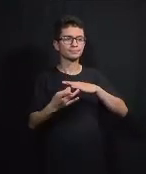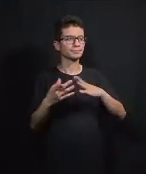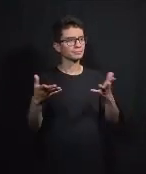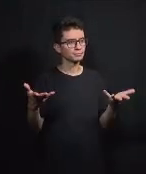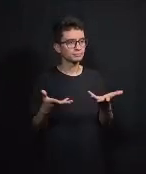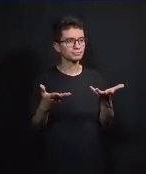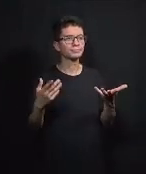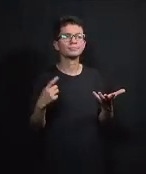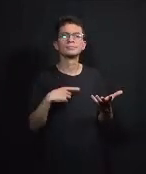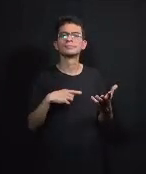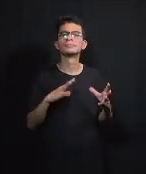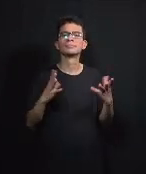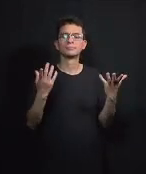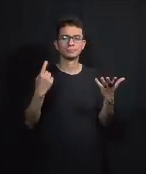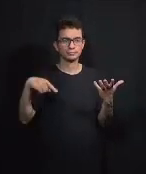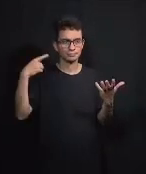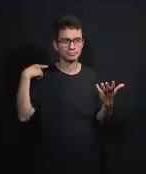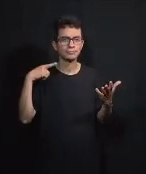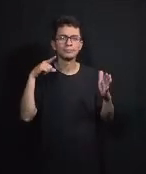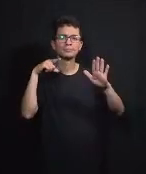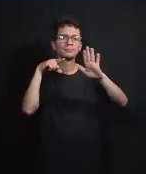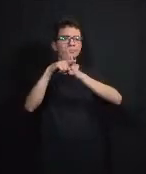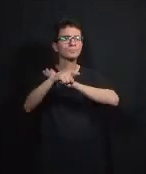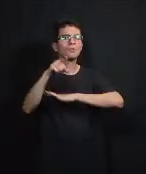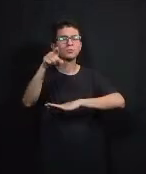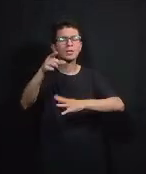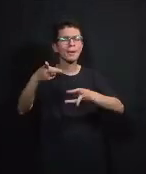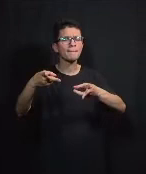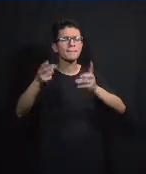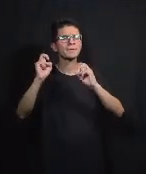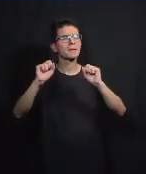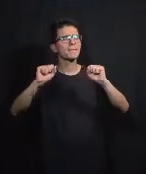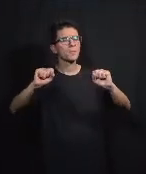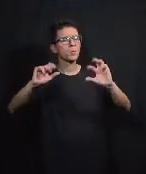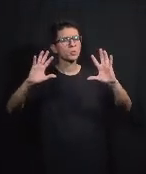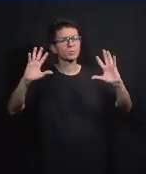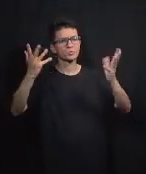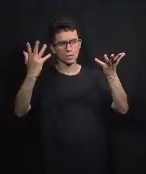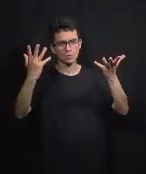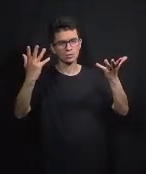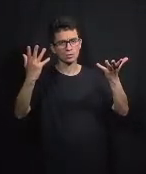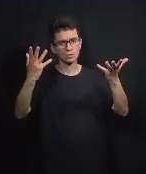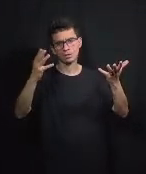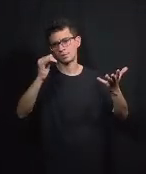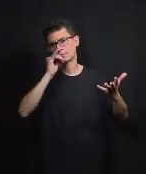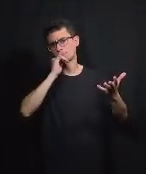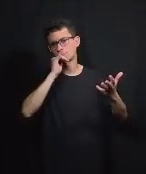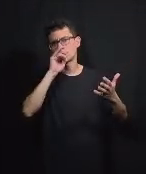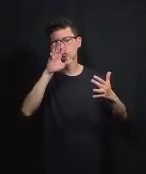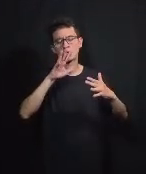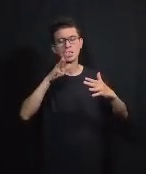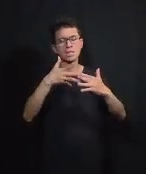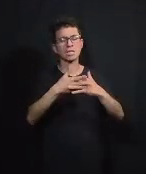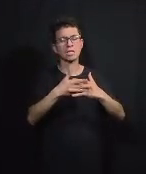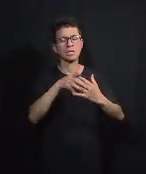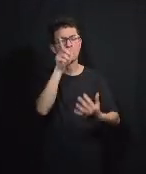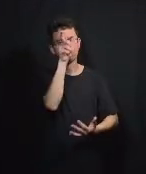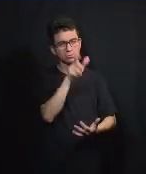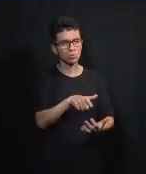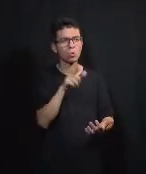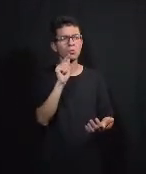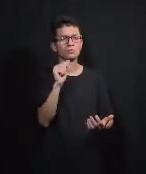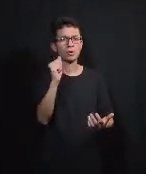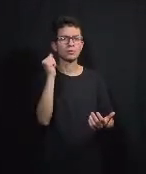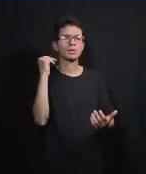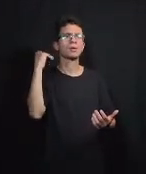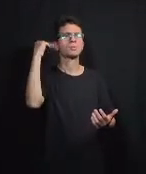né? Como é que o senhor vê que pode dar, como cidadão, um fortalecimento